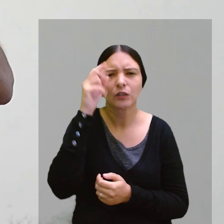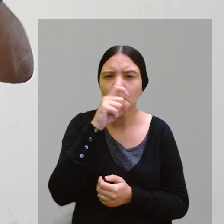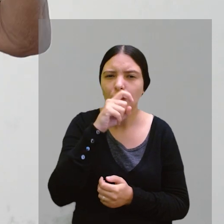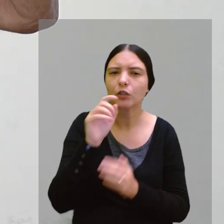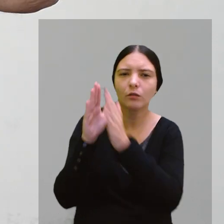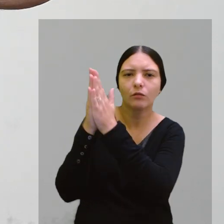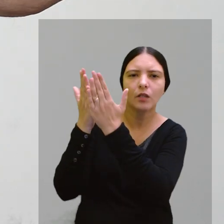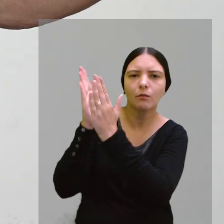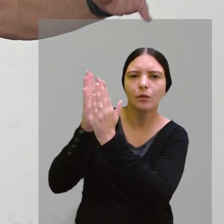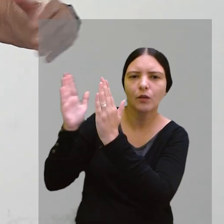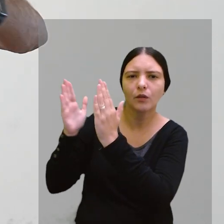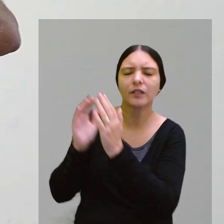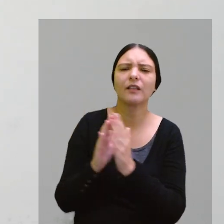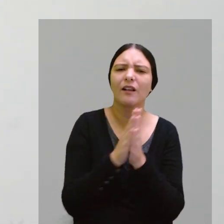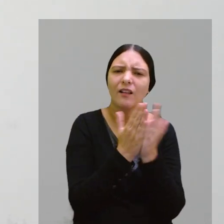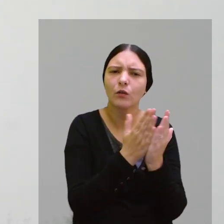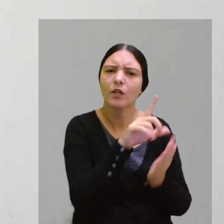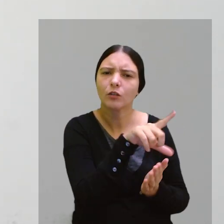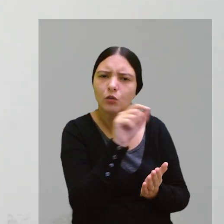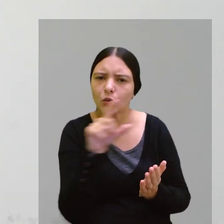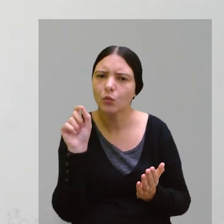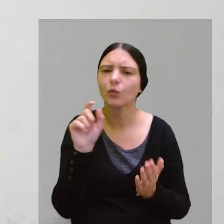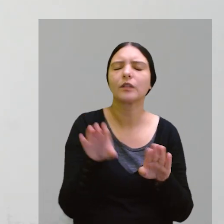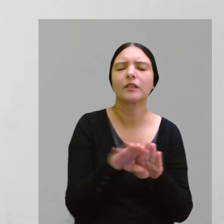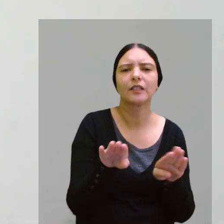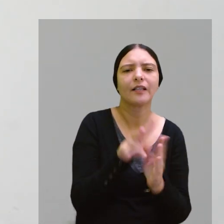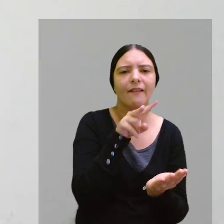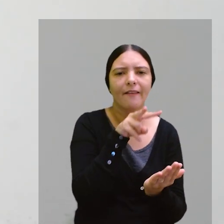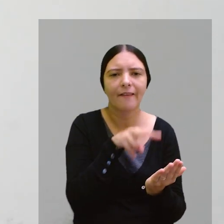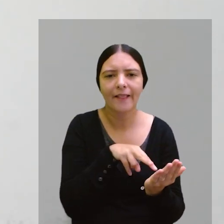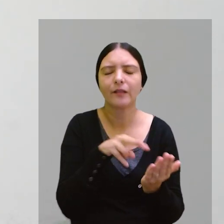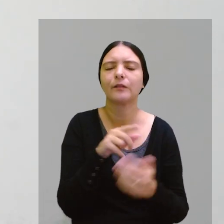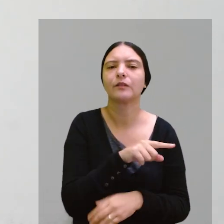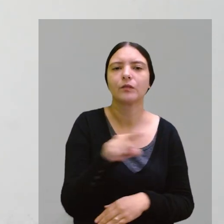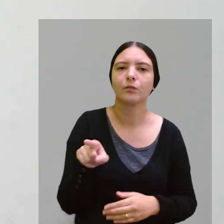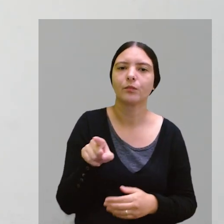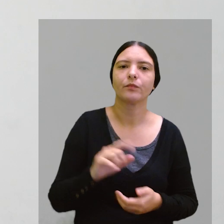biblioteca, comprem os livros que vocês querem e selecionem aquelas leituras que vocês